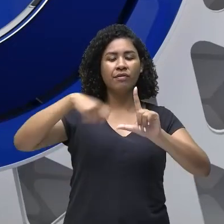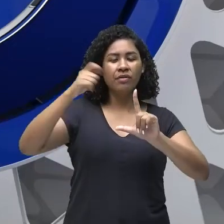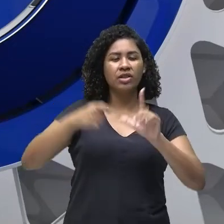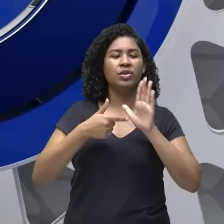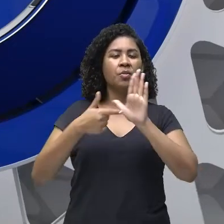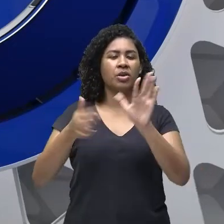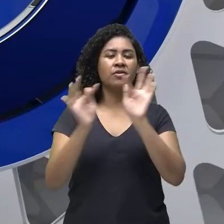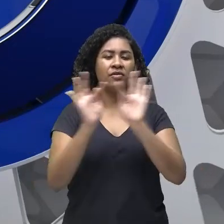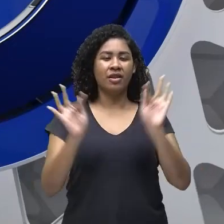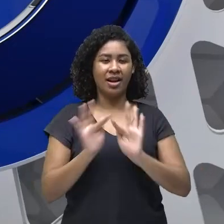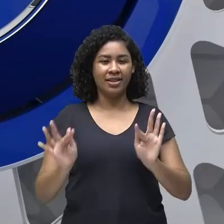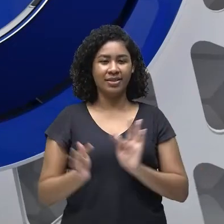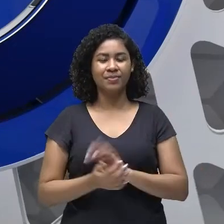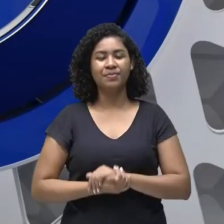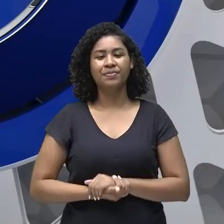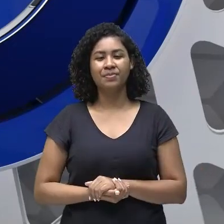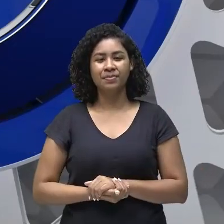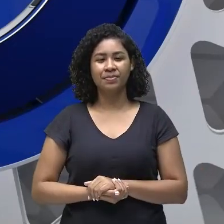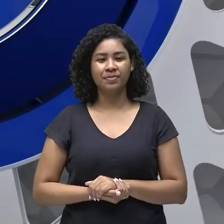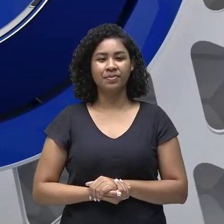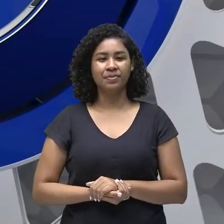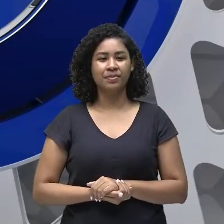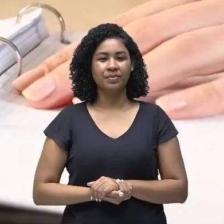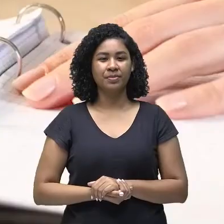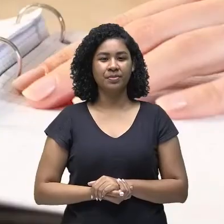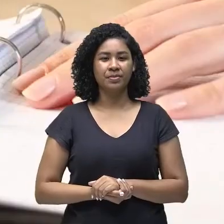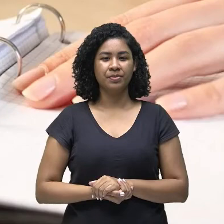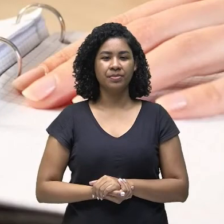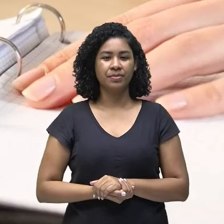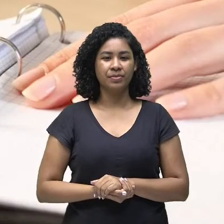esse tipo de leitura, ok? Let's go!